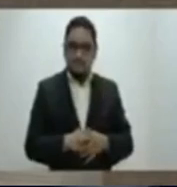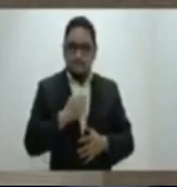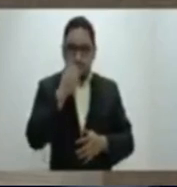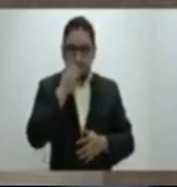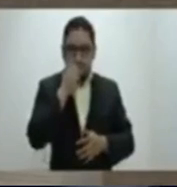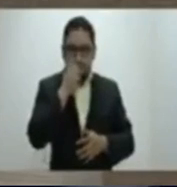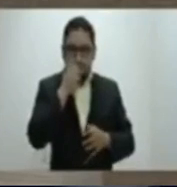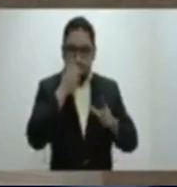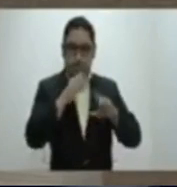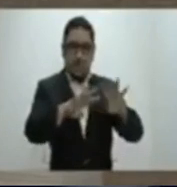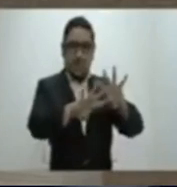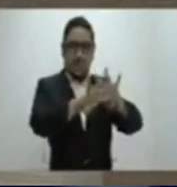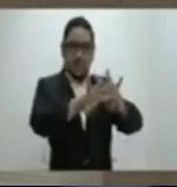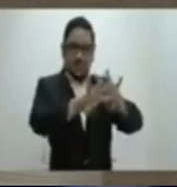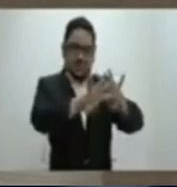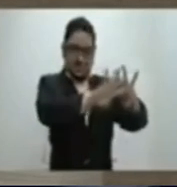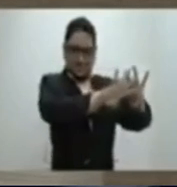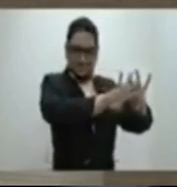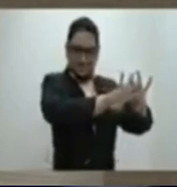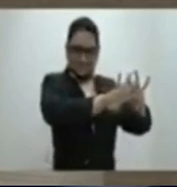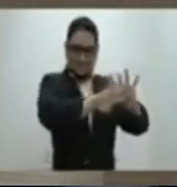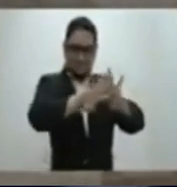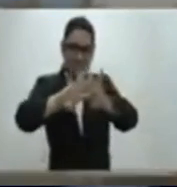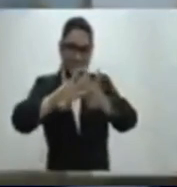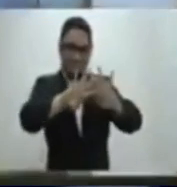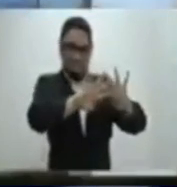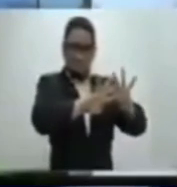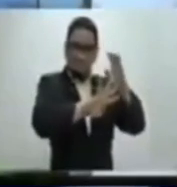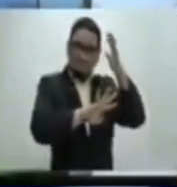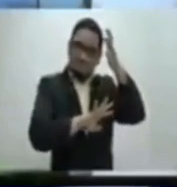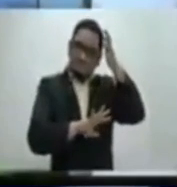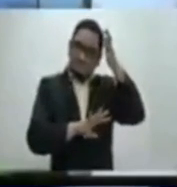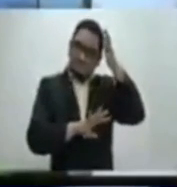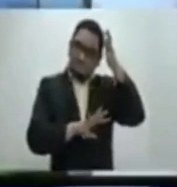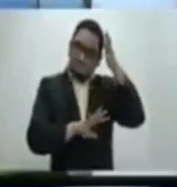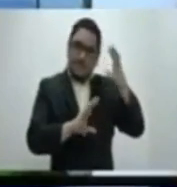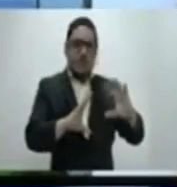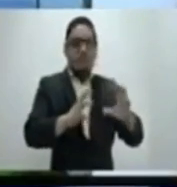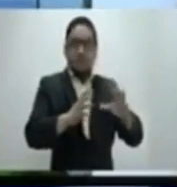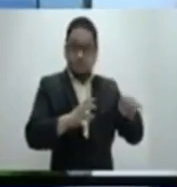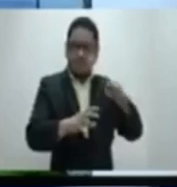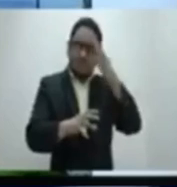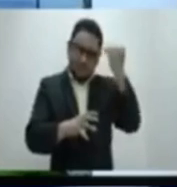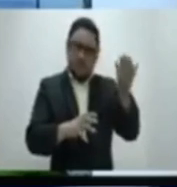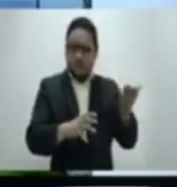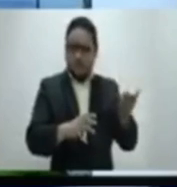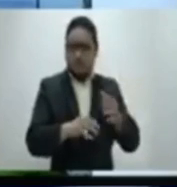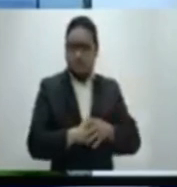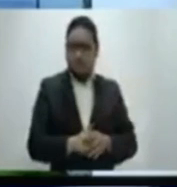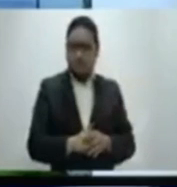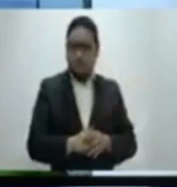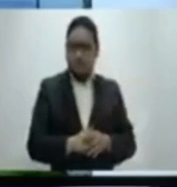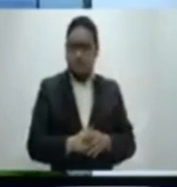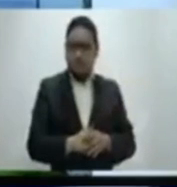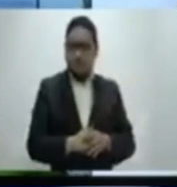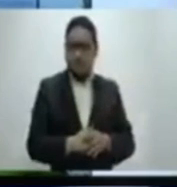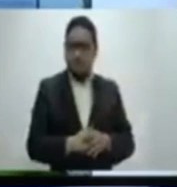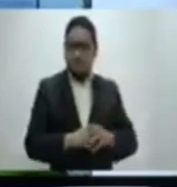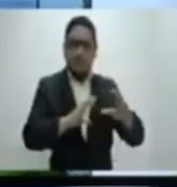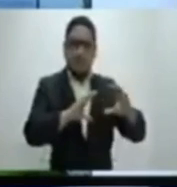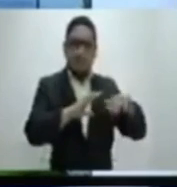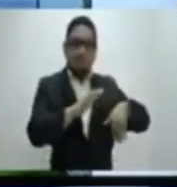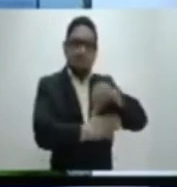gradil da quadra. E a bola, normal, quem joga futebol sabe, a bola caiu no